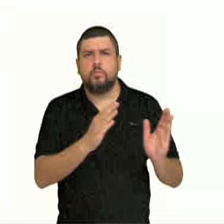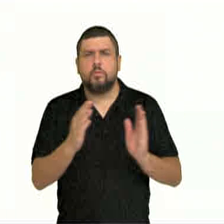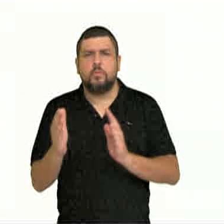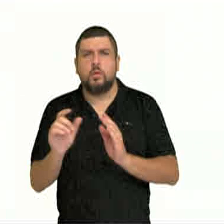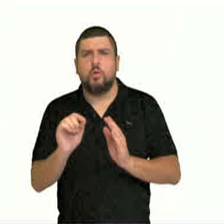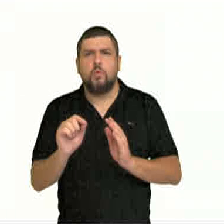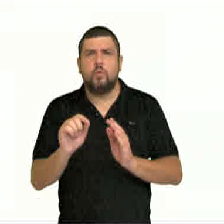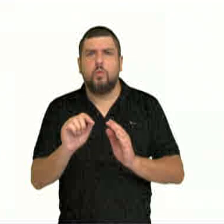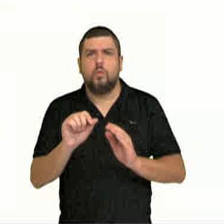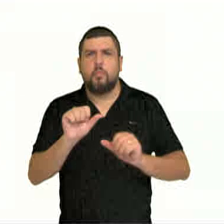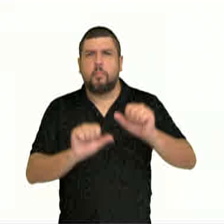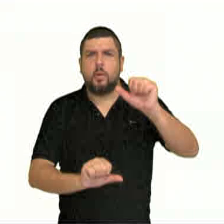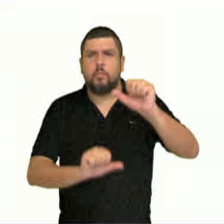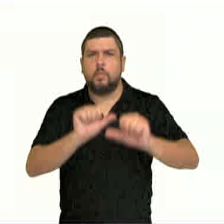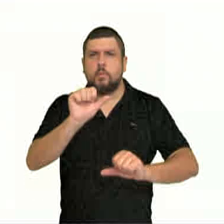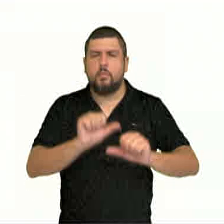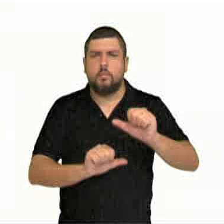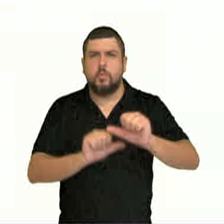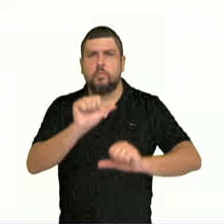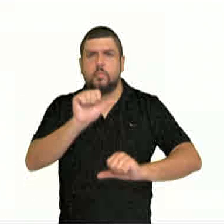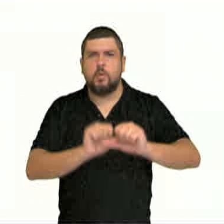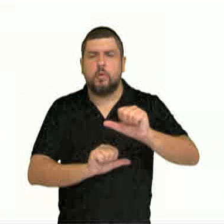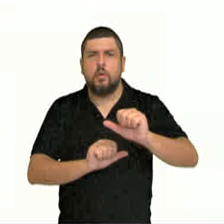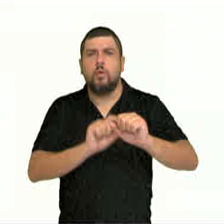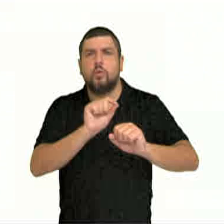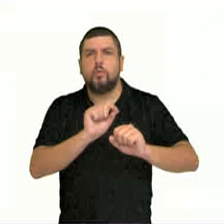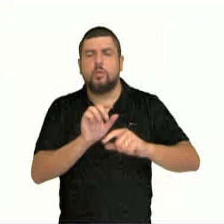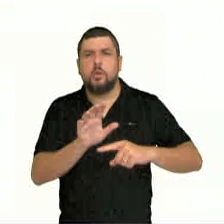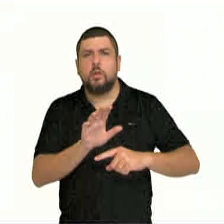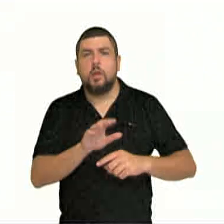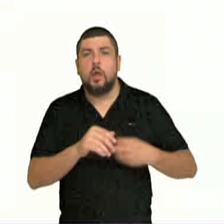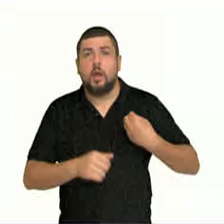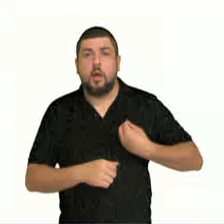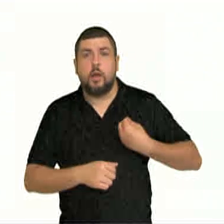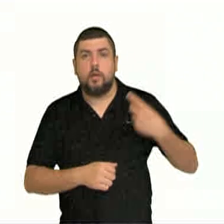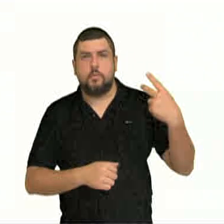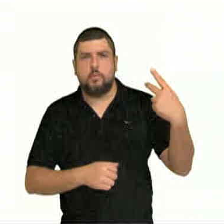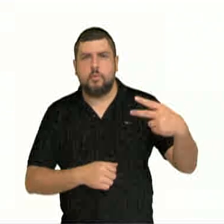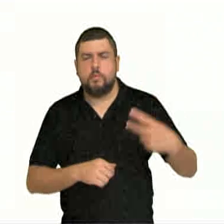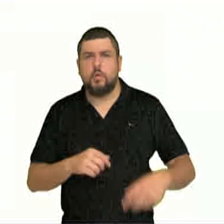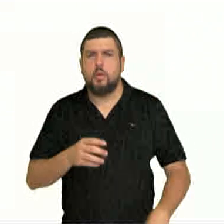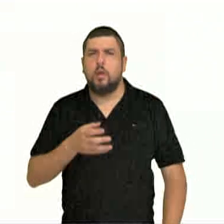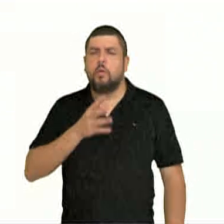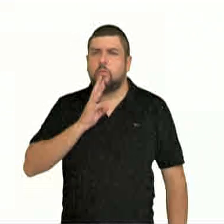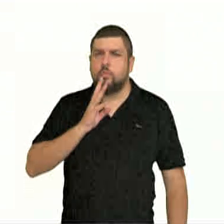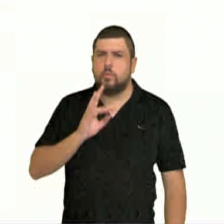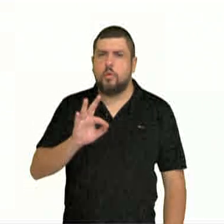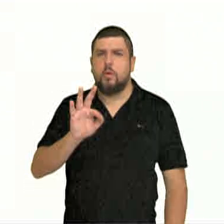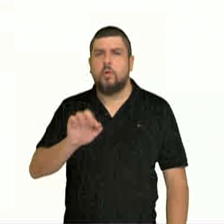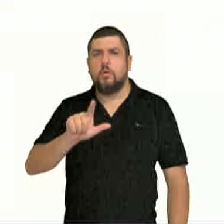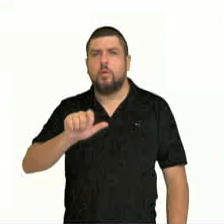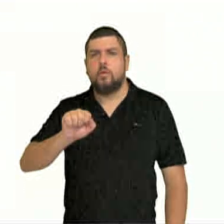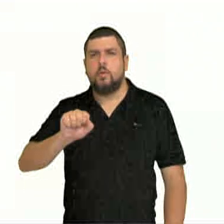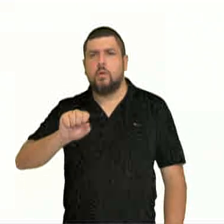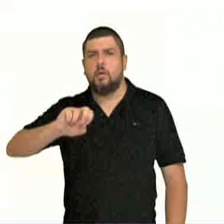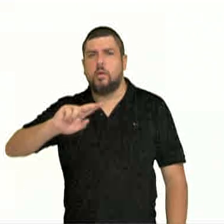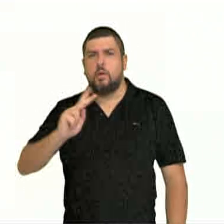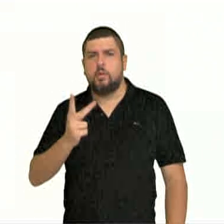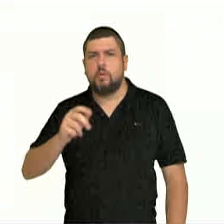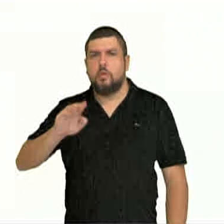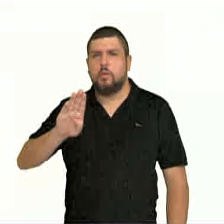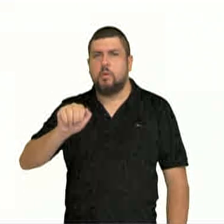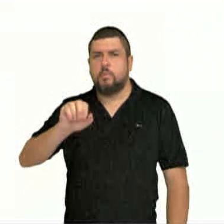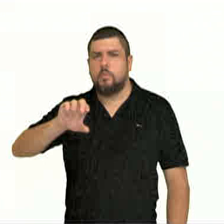quê? Eu tinha dado a dica, flashback. O que é um flashback? São recortes do passado. De quem?